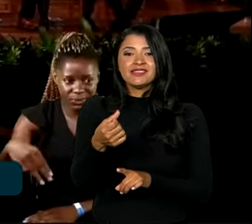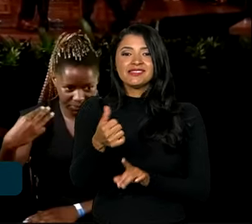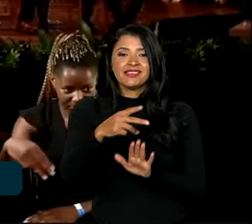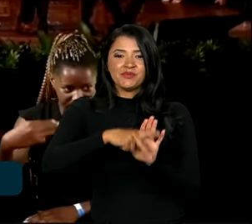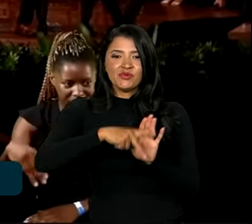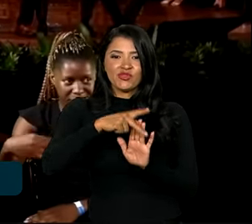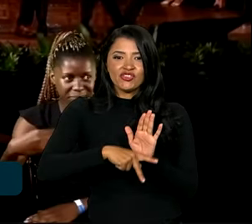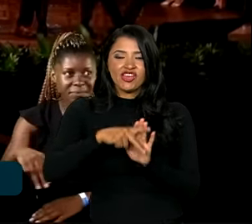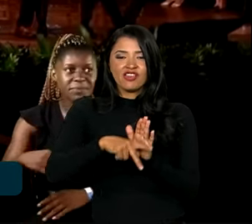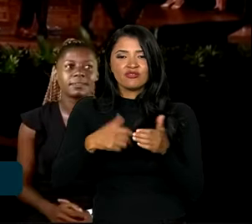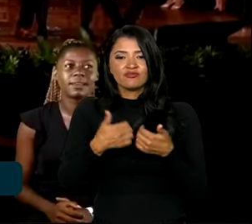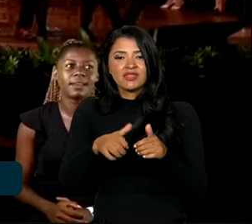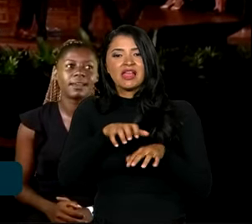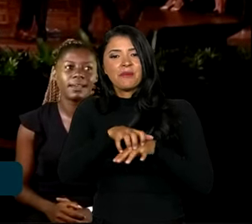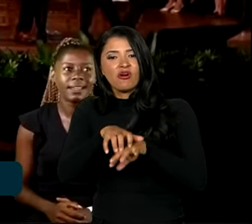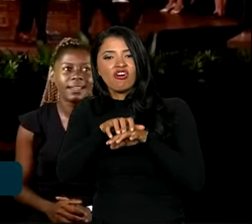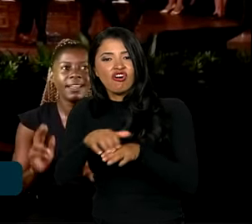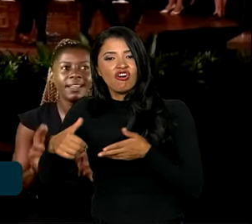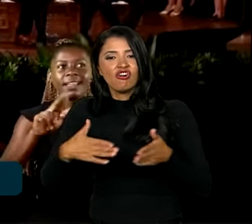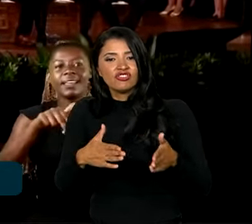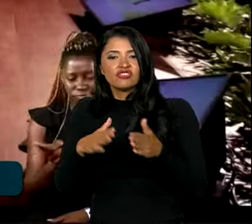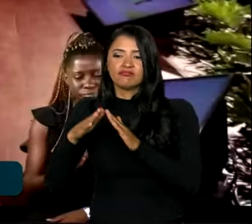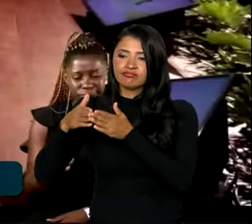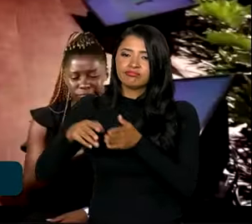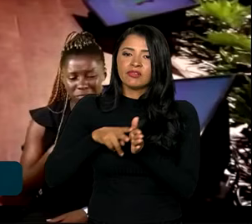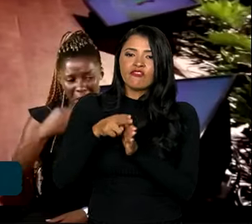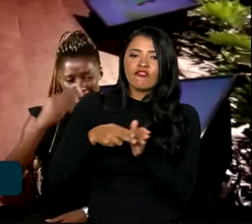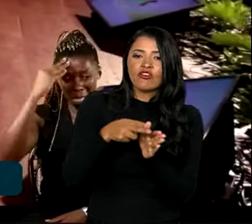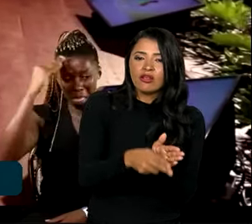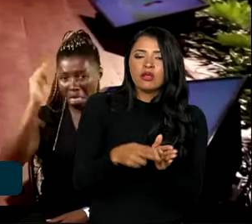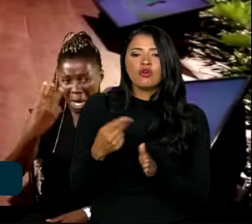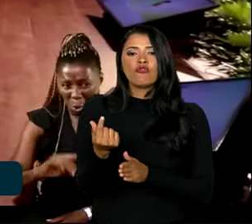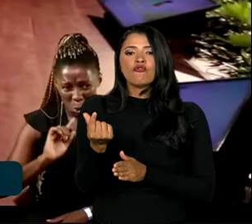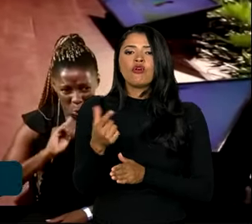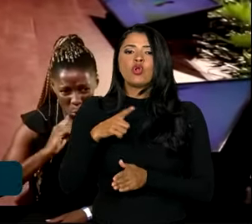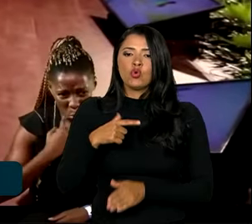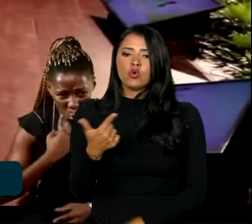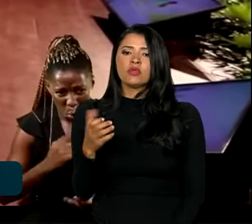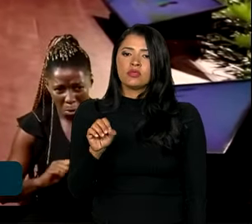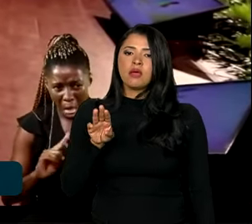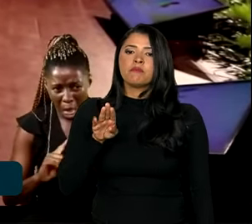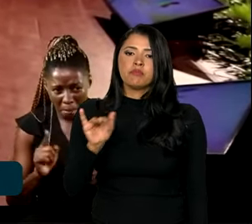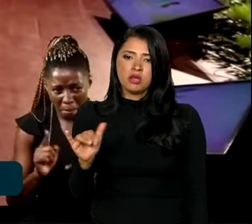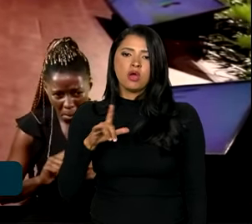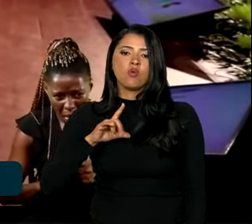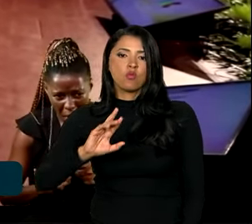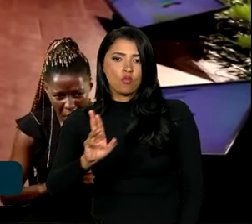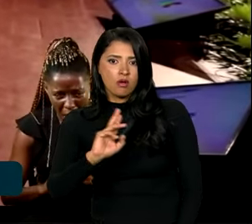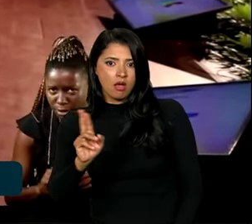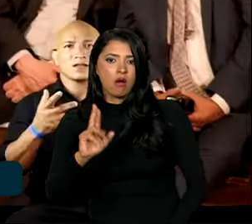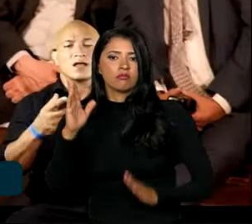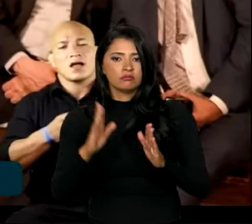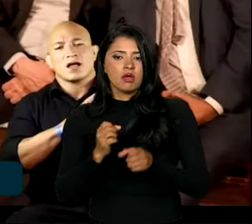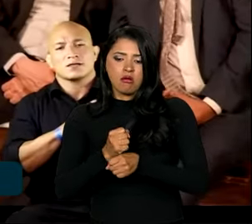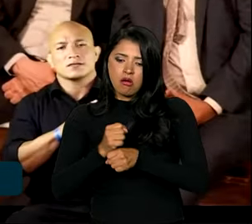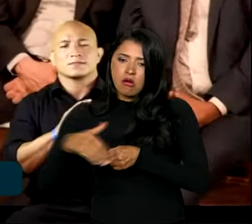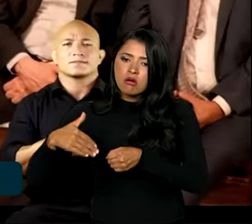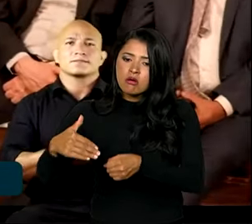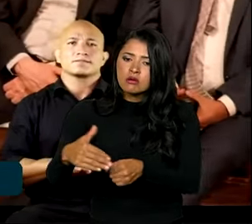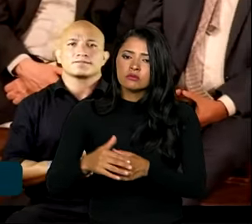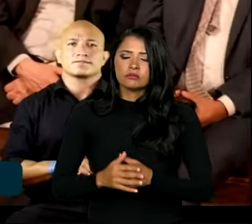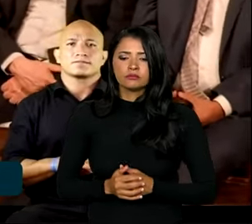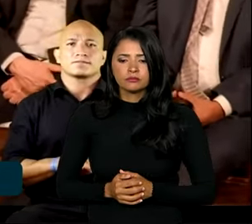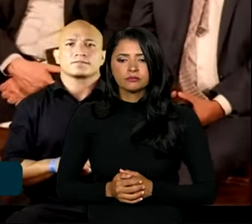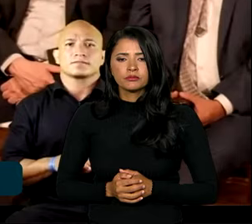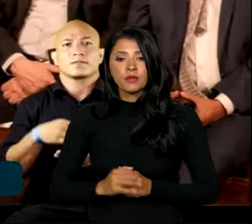de transportes rodoviário e ferroviário no valor de 10 bilhões de reais previstos para os próximos anos.